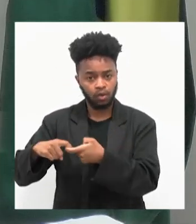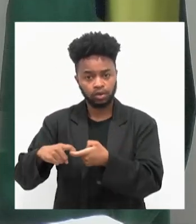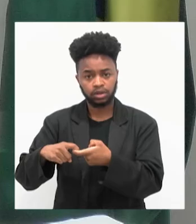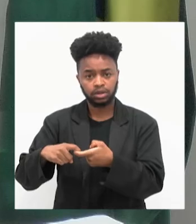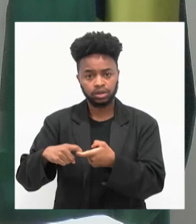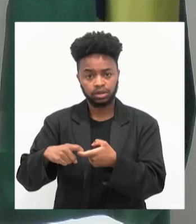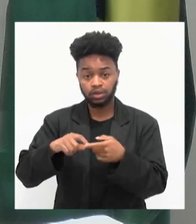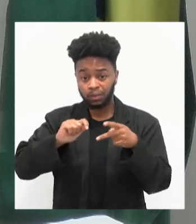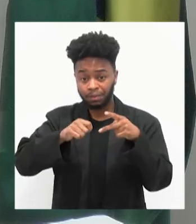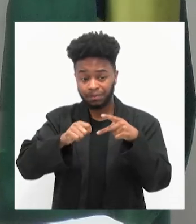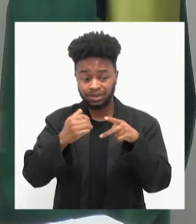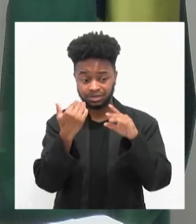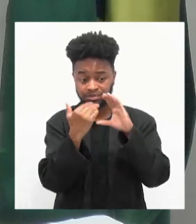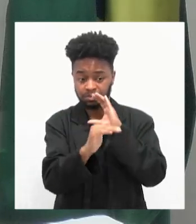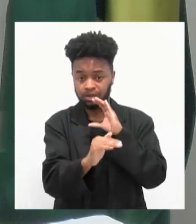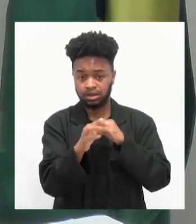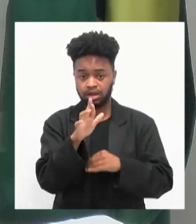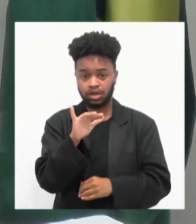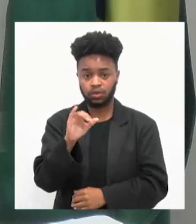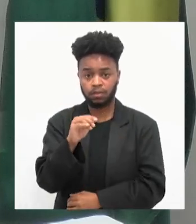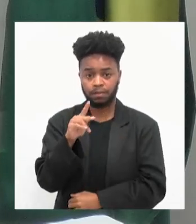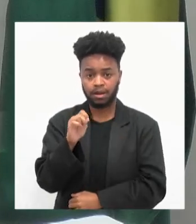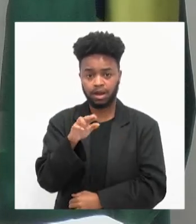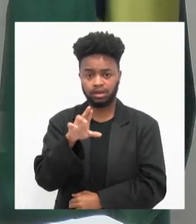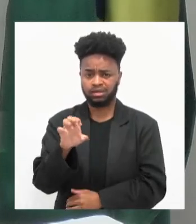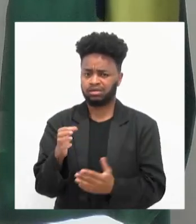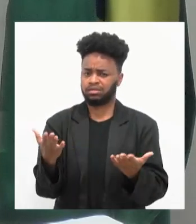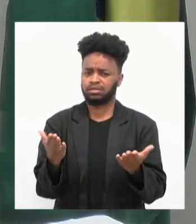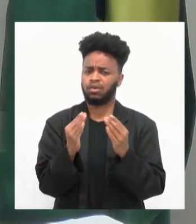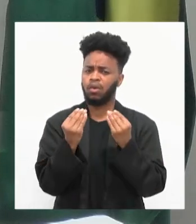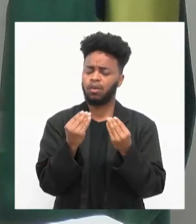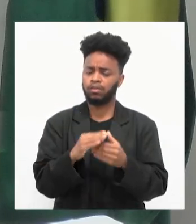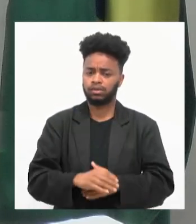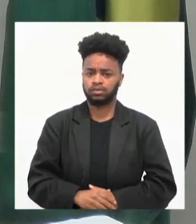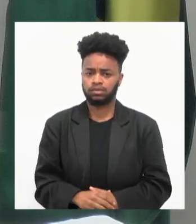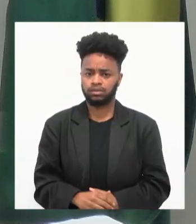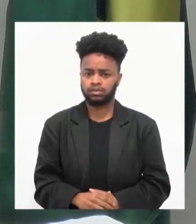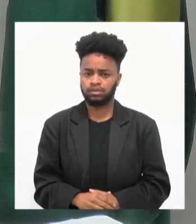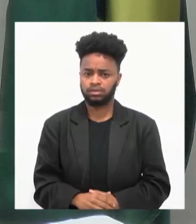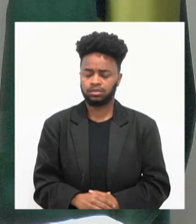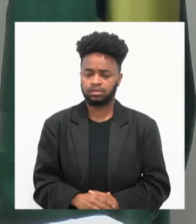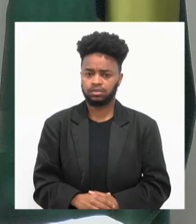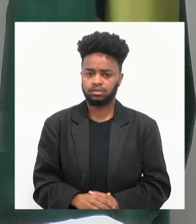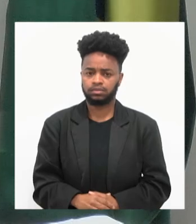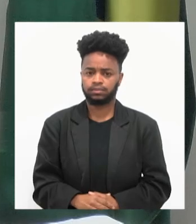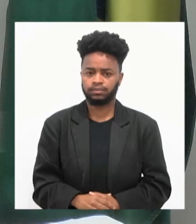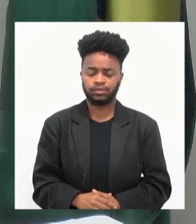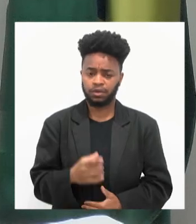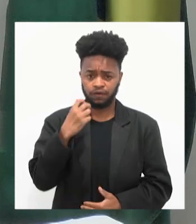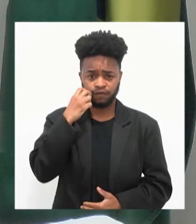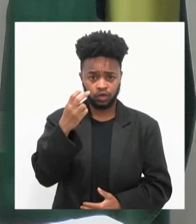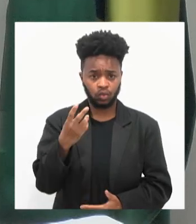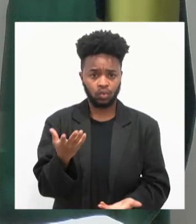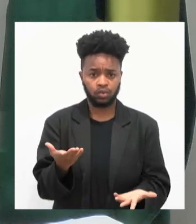no Pix pro Rio Parque, pô. Pelo amor de Deus, pô. Isso é escárnio, pô. Isso é uma